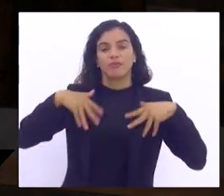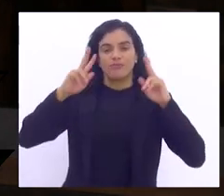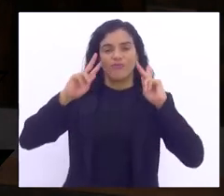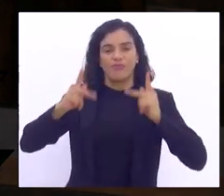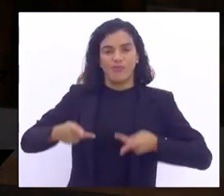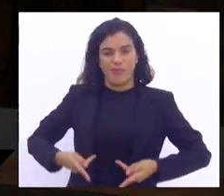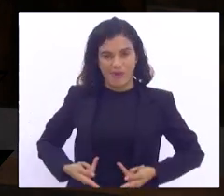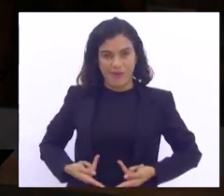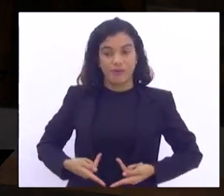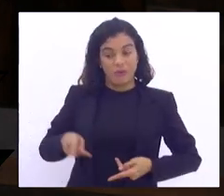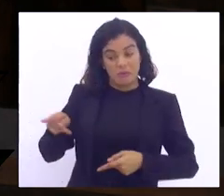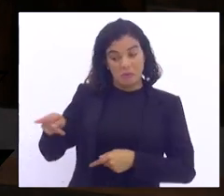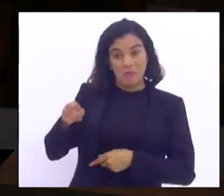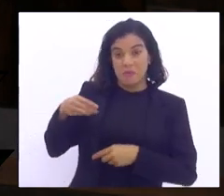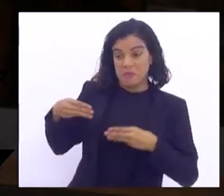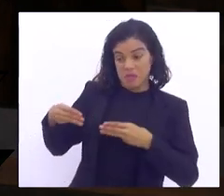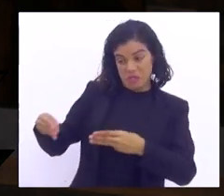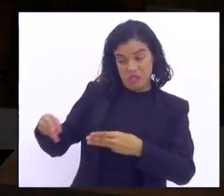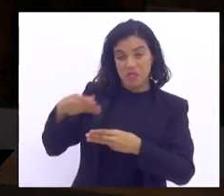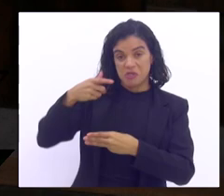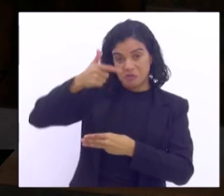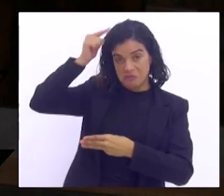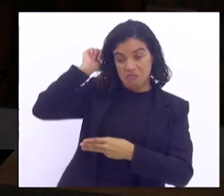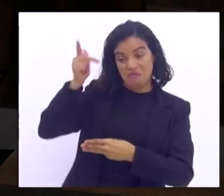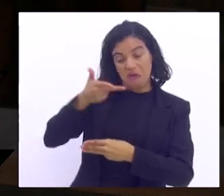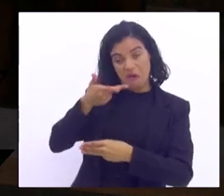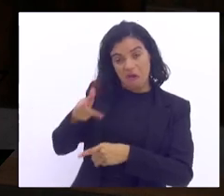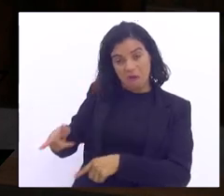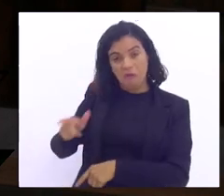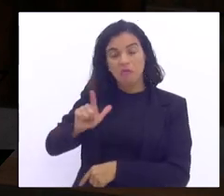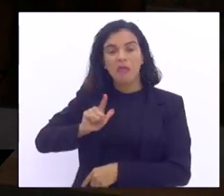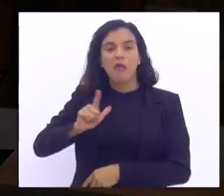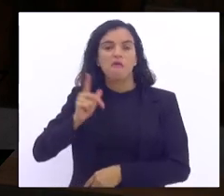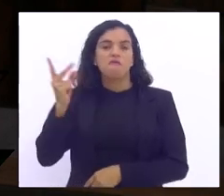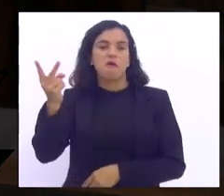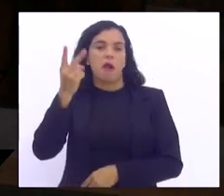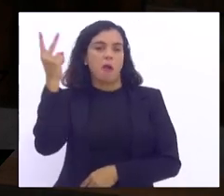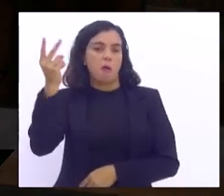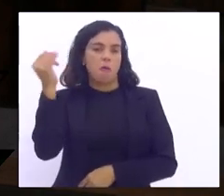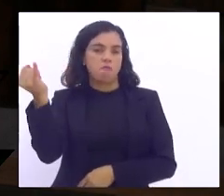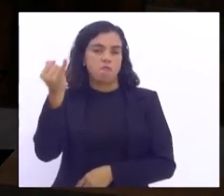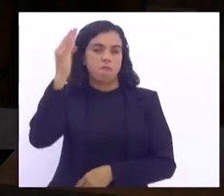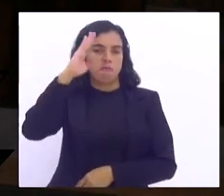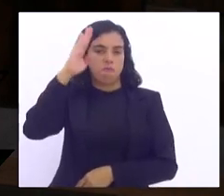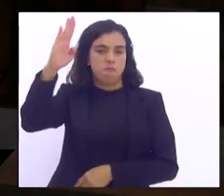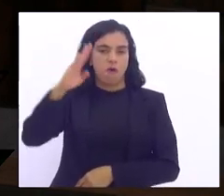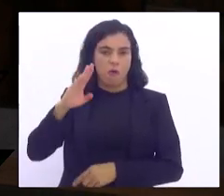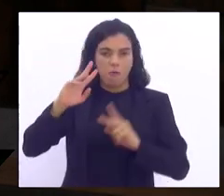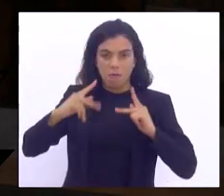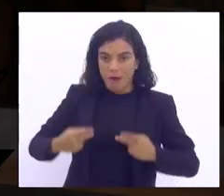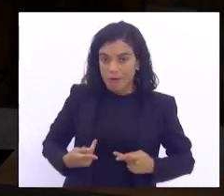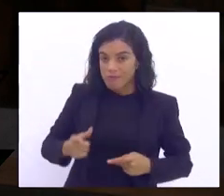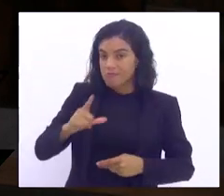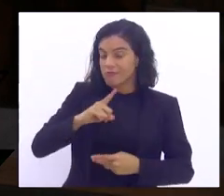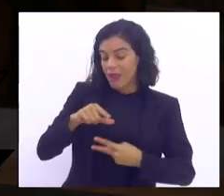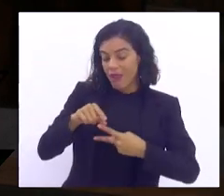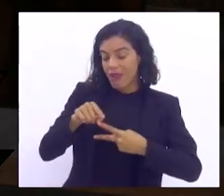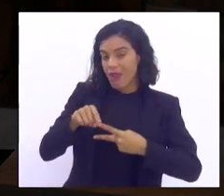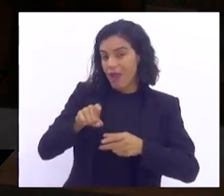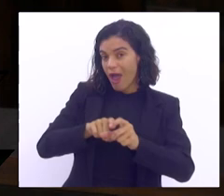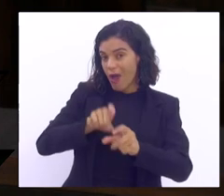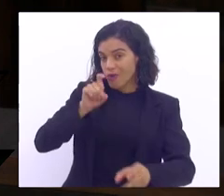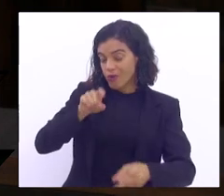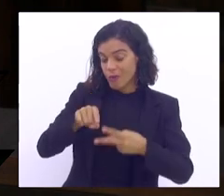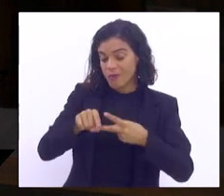requer, segundo o ministro Barroso, além do valor intrínseco do humano, requer também a autonomia